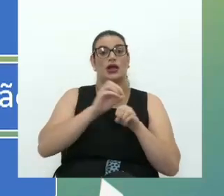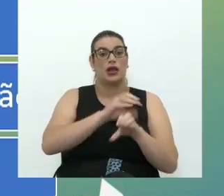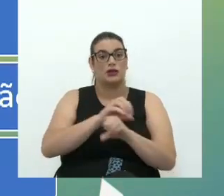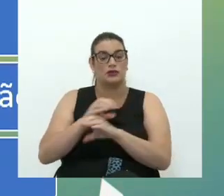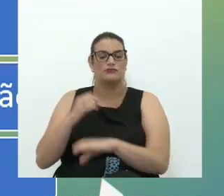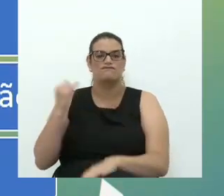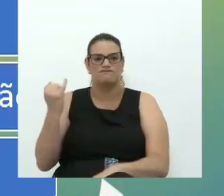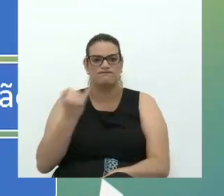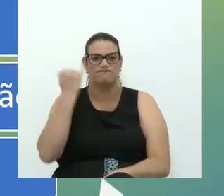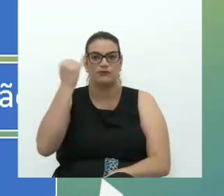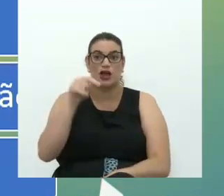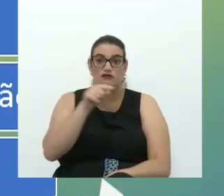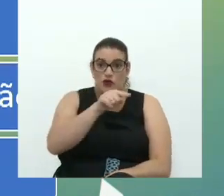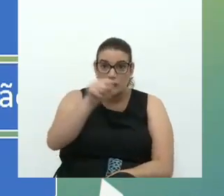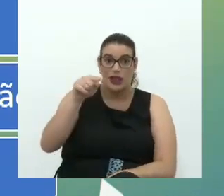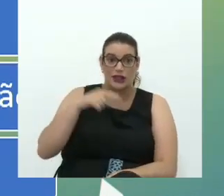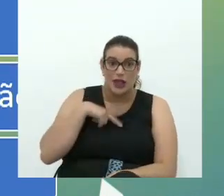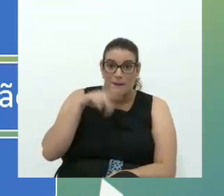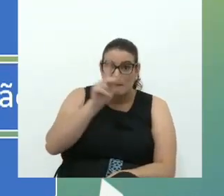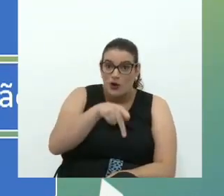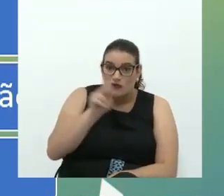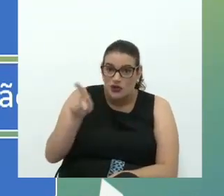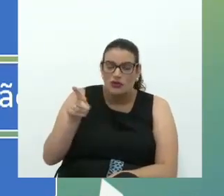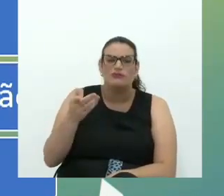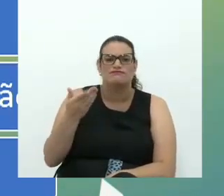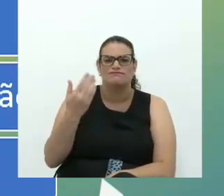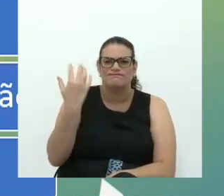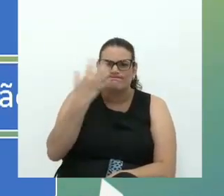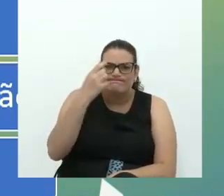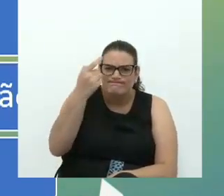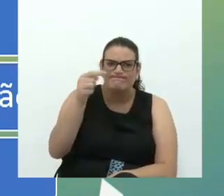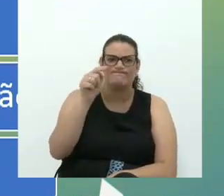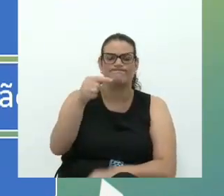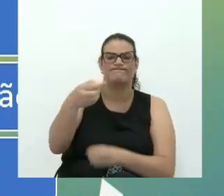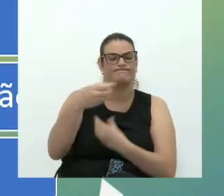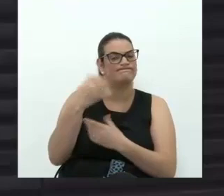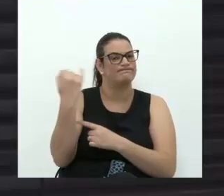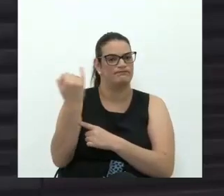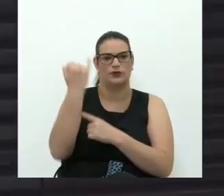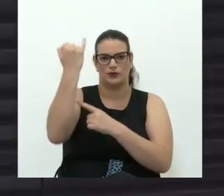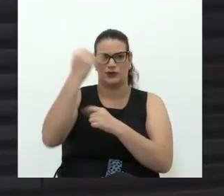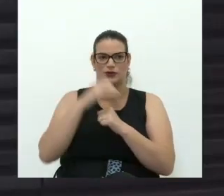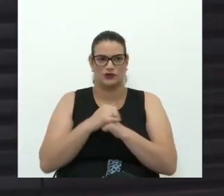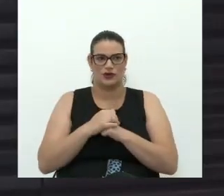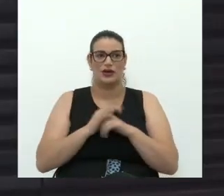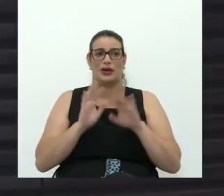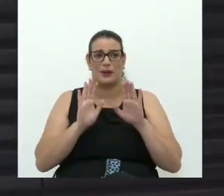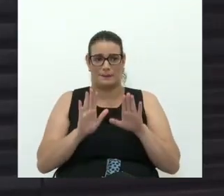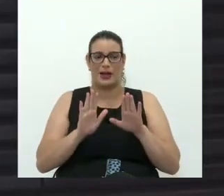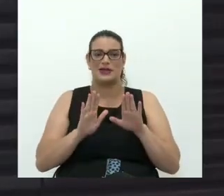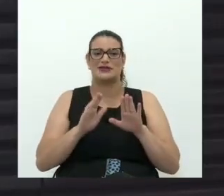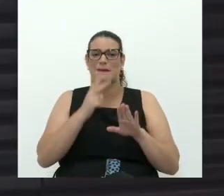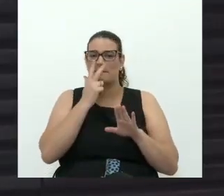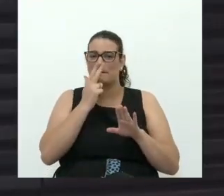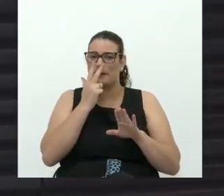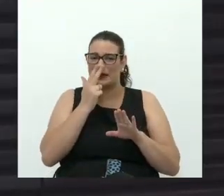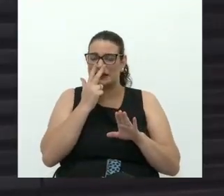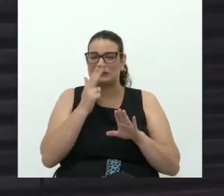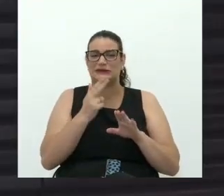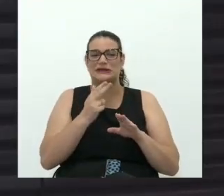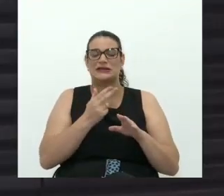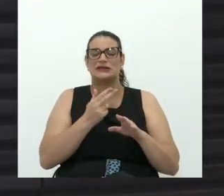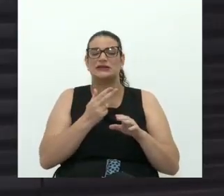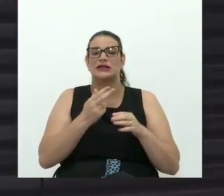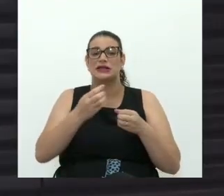vocês que T professores e professoras vocacionados também devem pensar assim só que às vezes o cobertor de educação fica um pouquinho curto o pezinho Tava um pouco